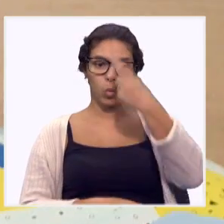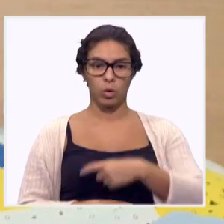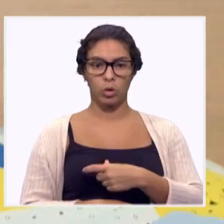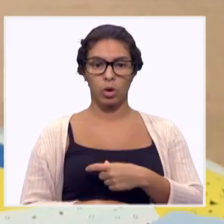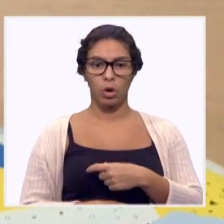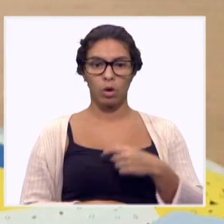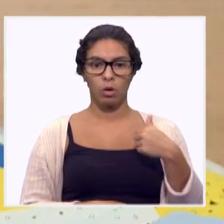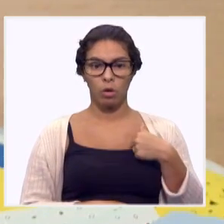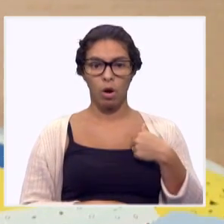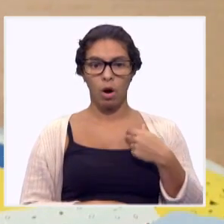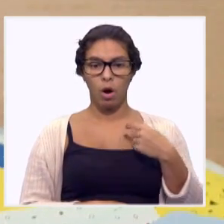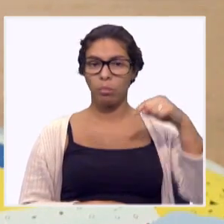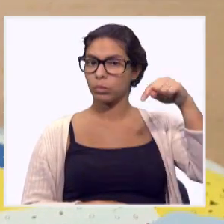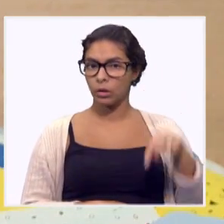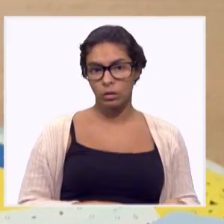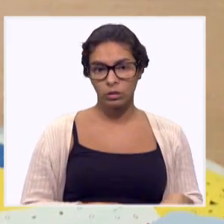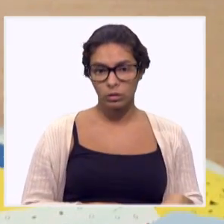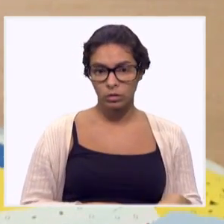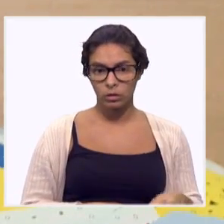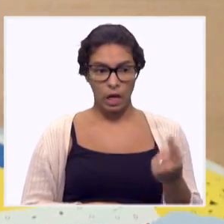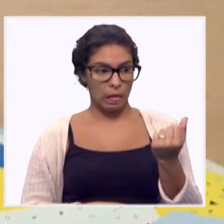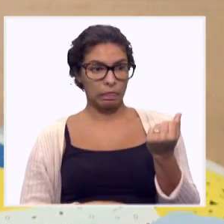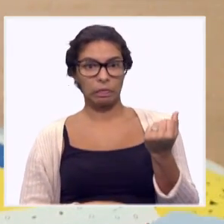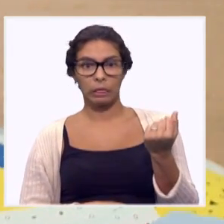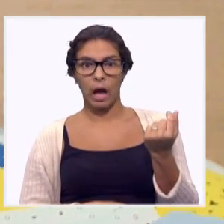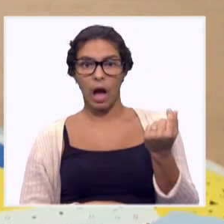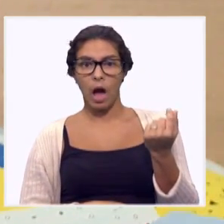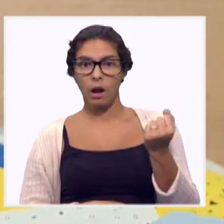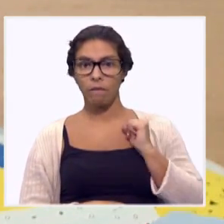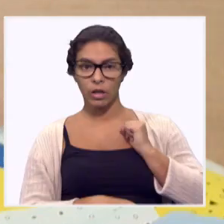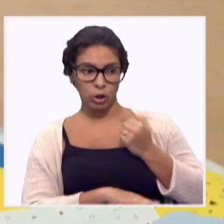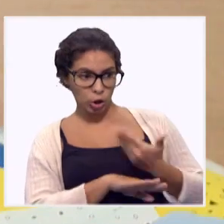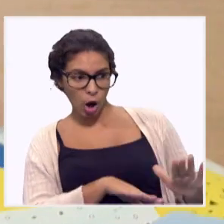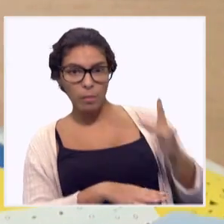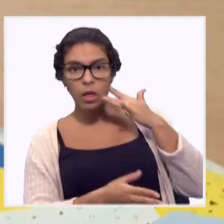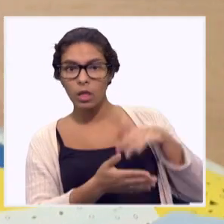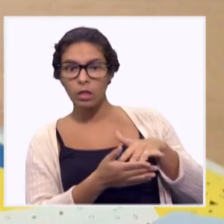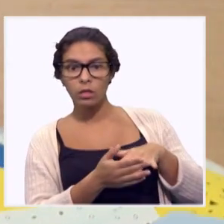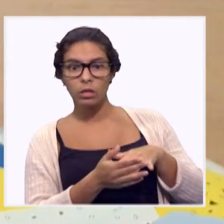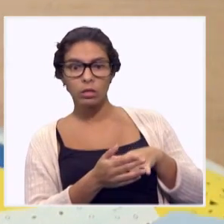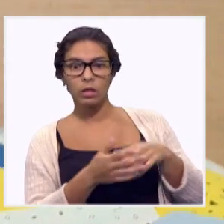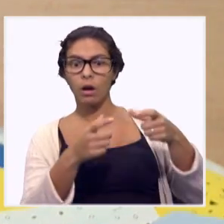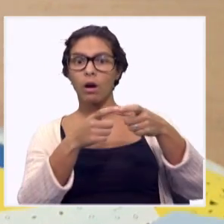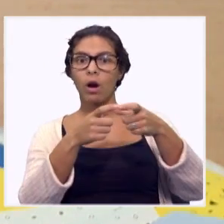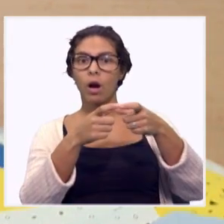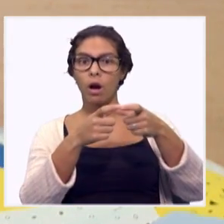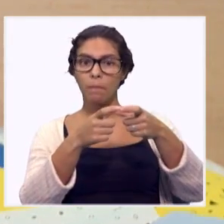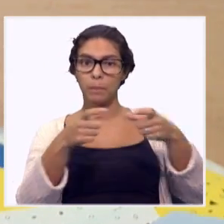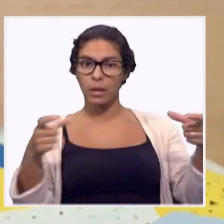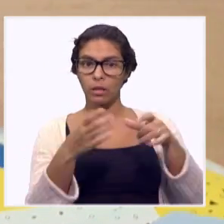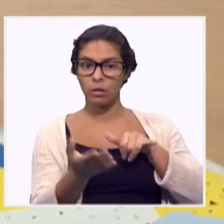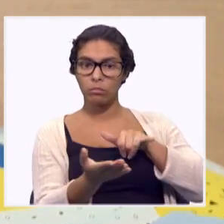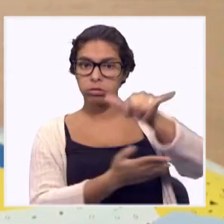eu comprei com o último dinheiro que eu tinha na minha conta bancária um bilhete de ida para